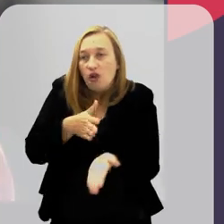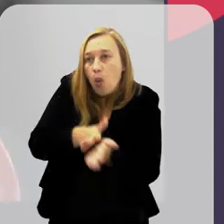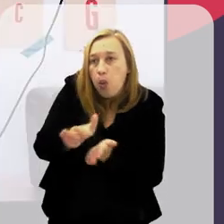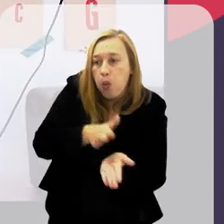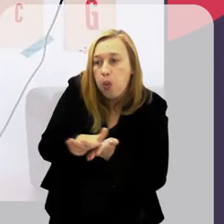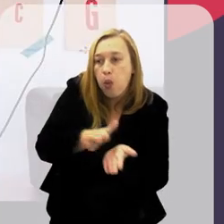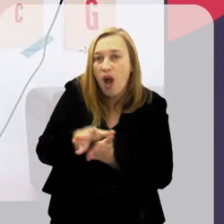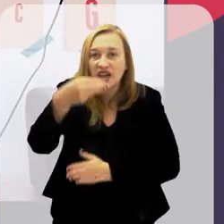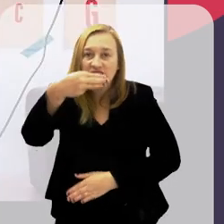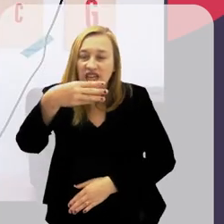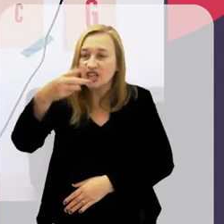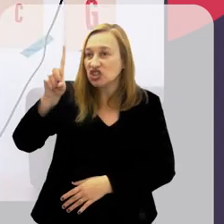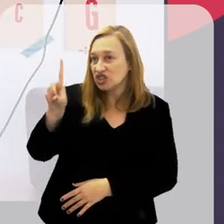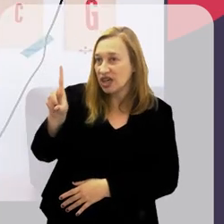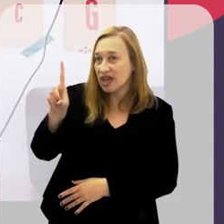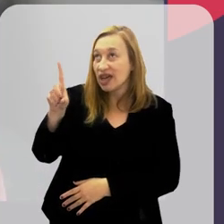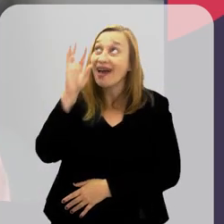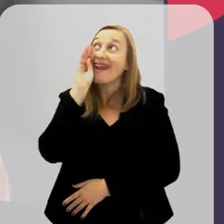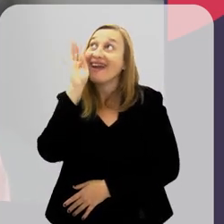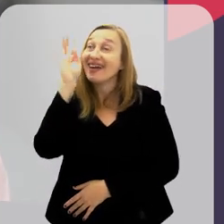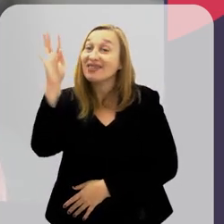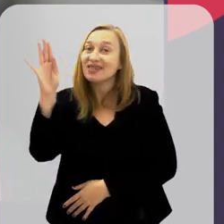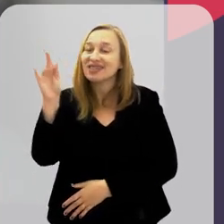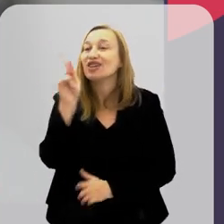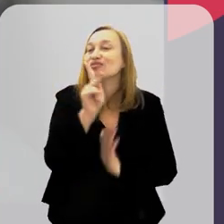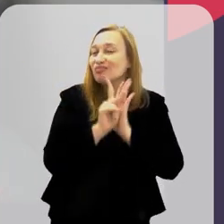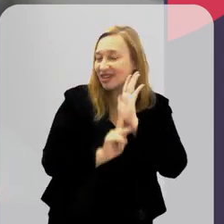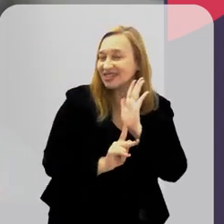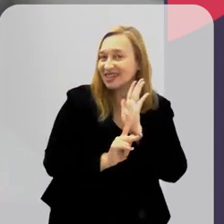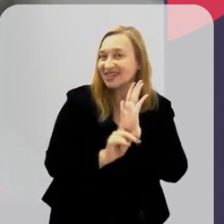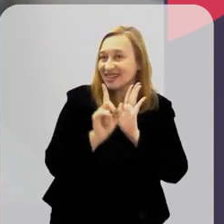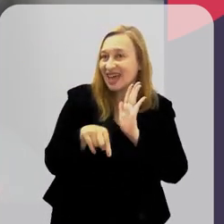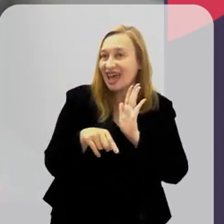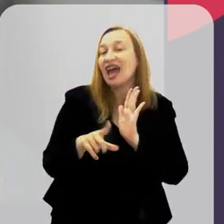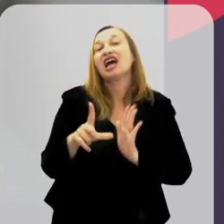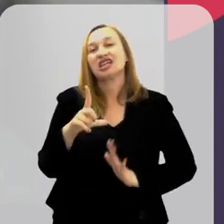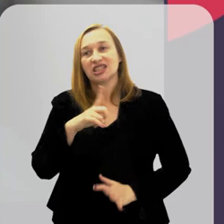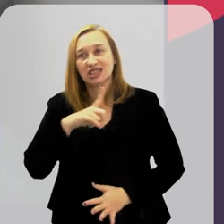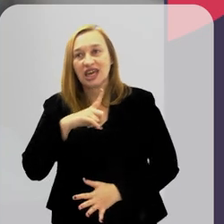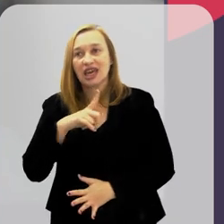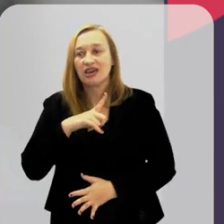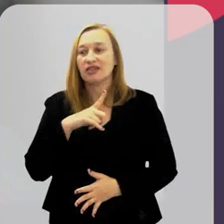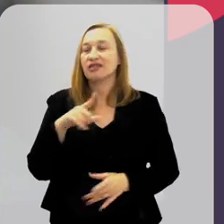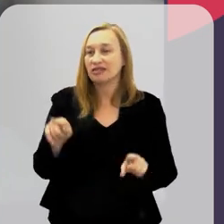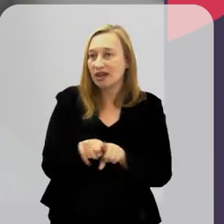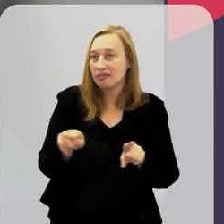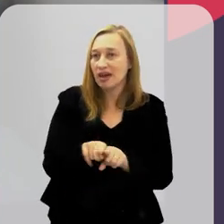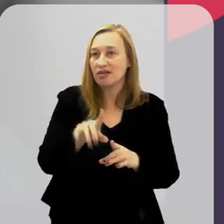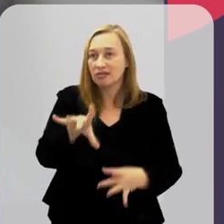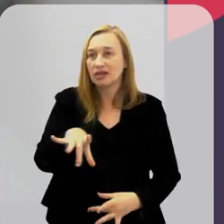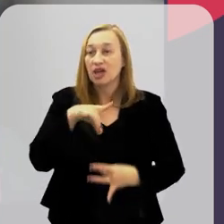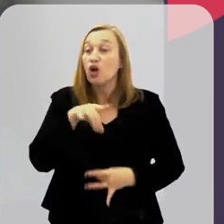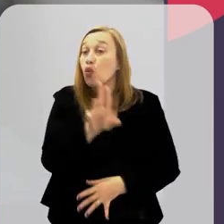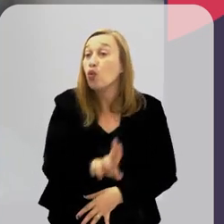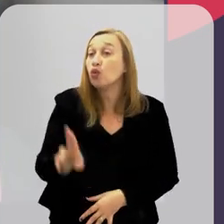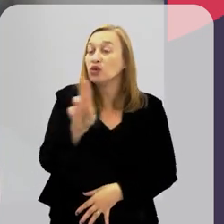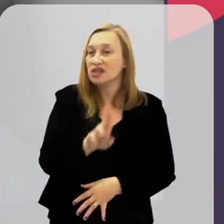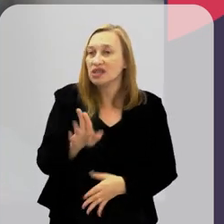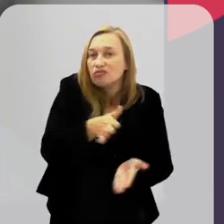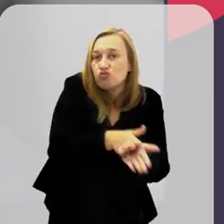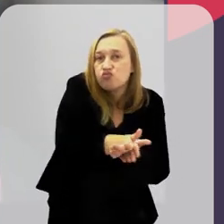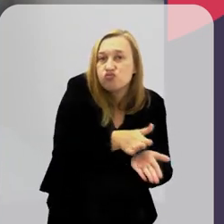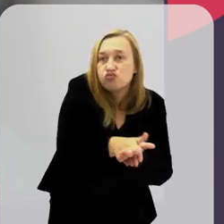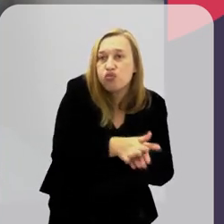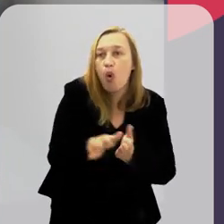impressos em 3D, como se fosse uma lembrança, né, do projeto. Então, a gente teve essa participação em que ali a gente estava